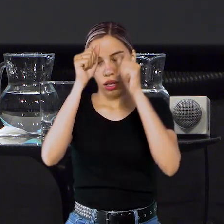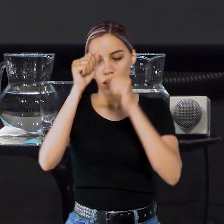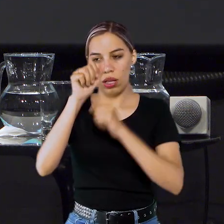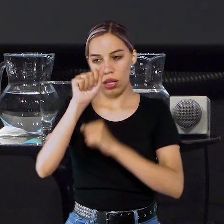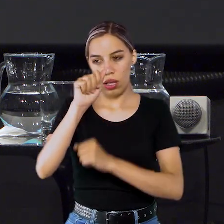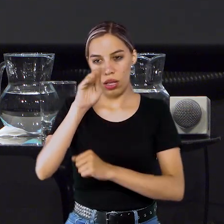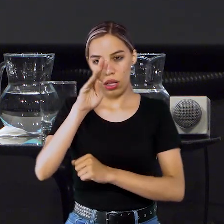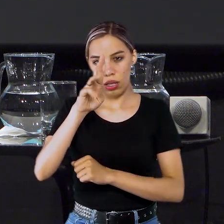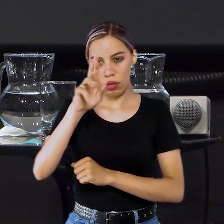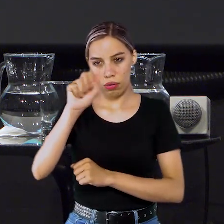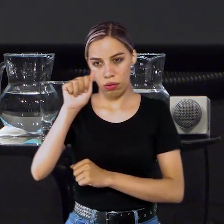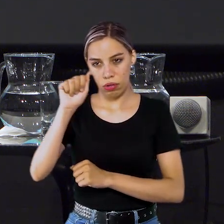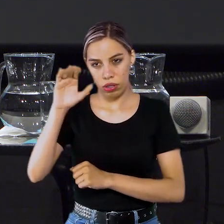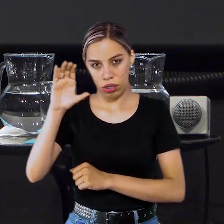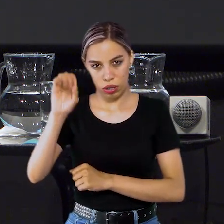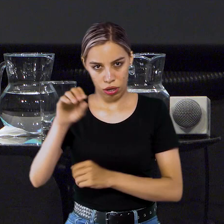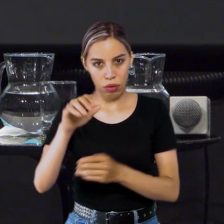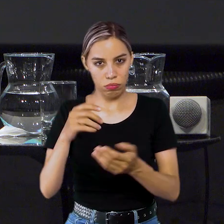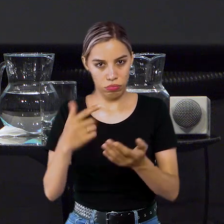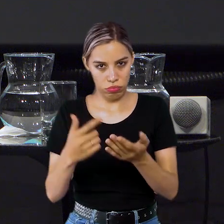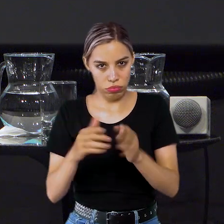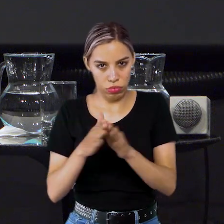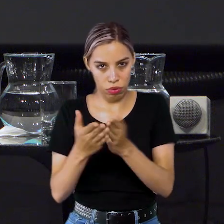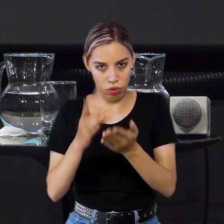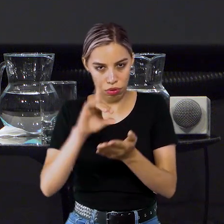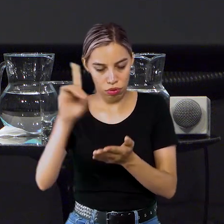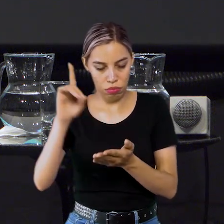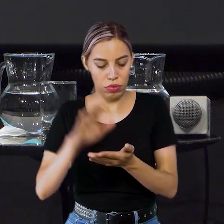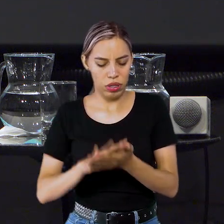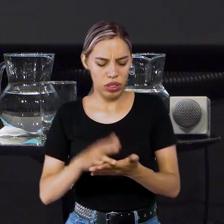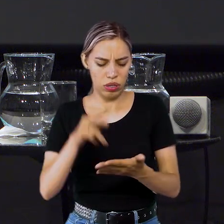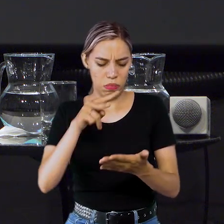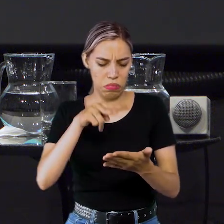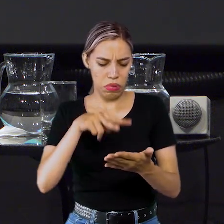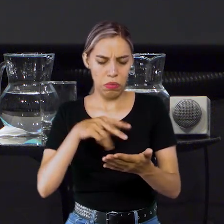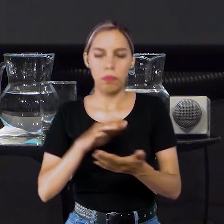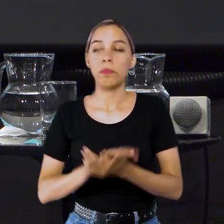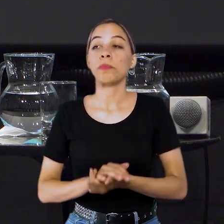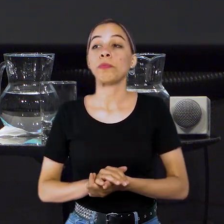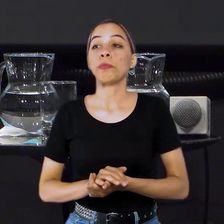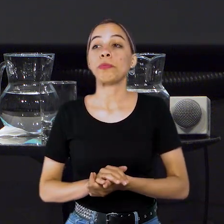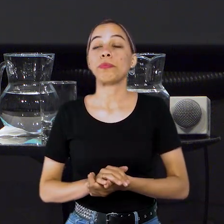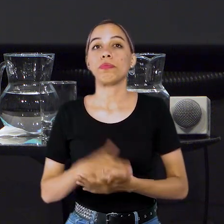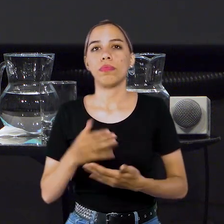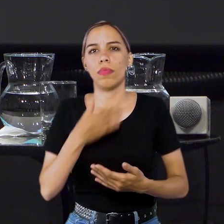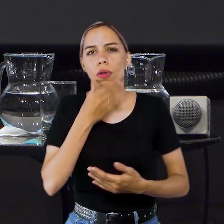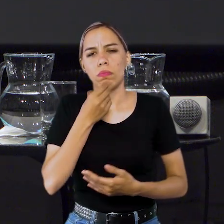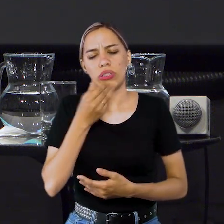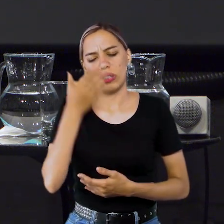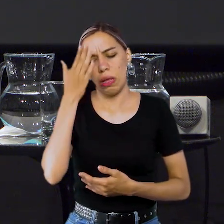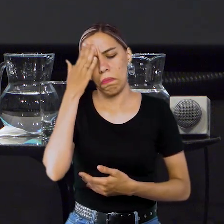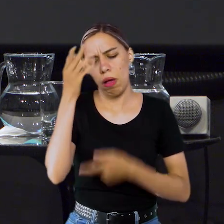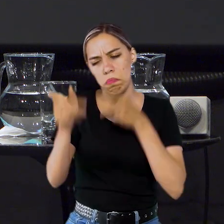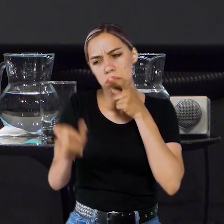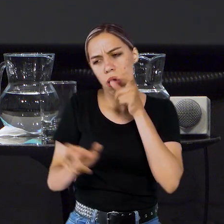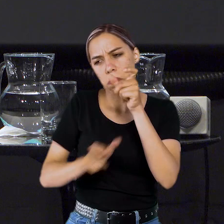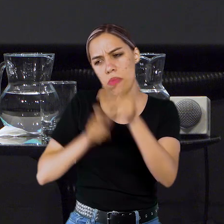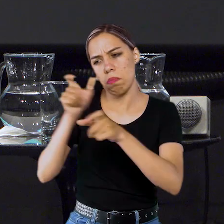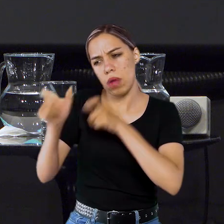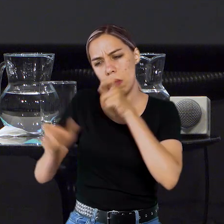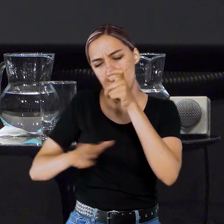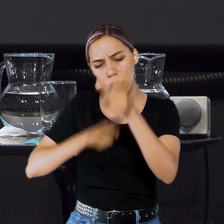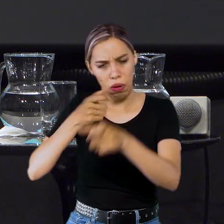se perdeu no tempo, se perdeu na estrada, no caminho, né?